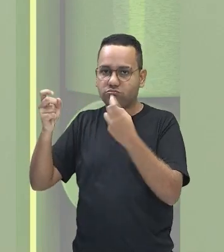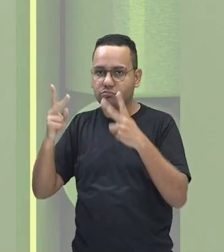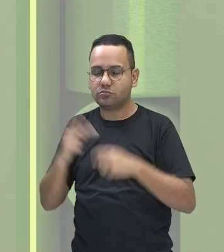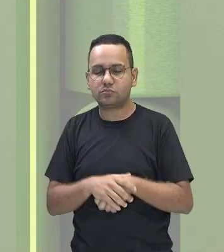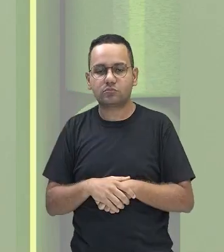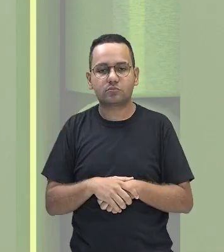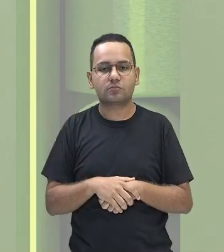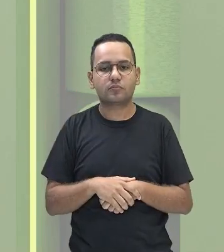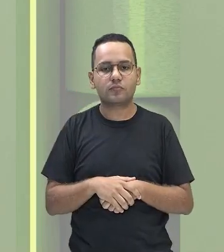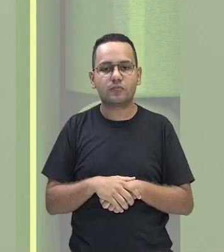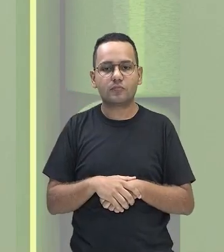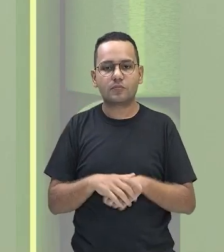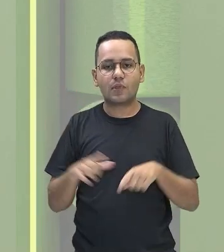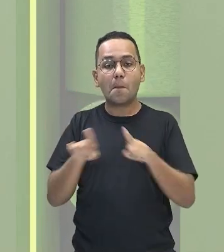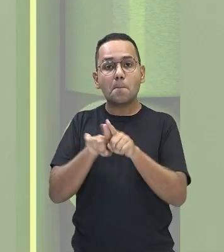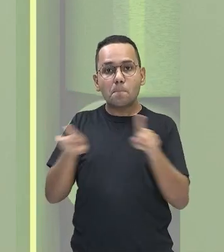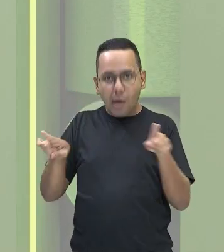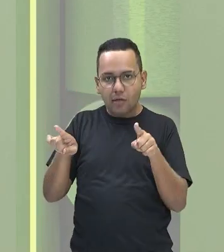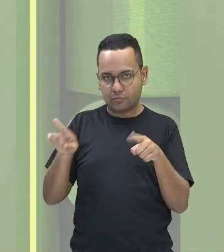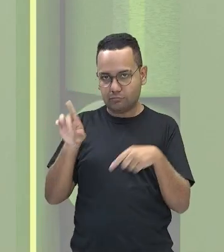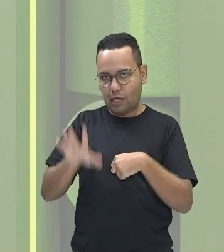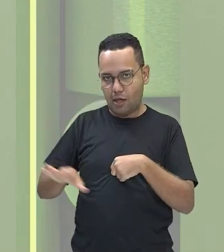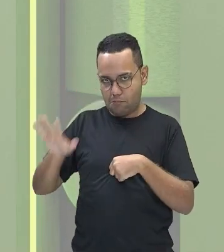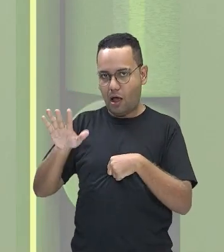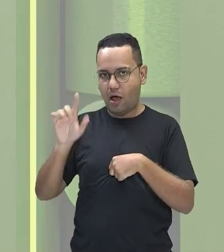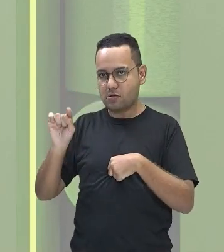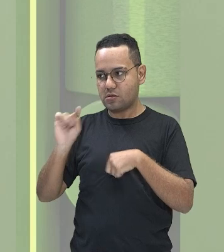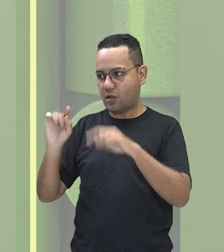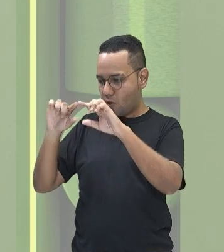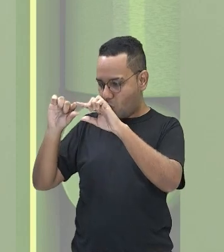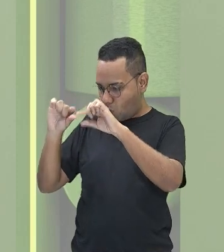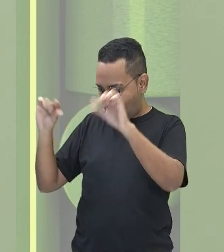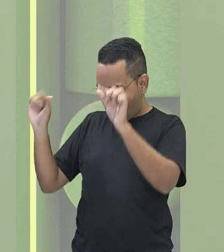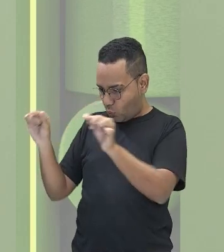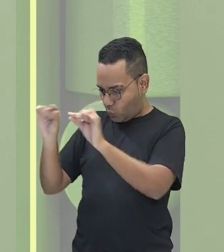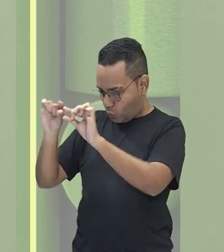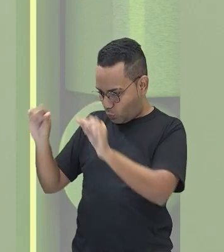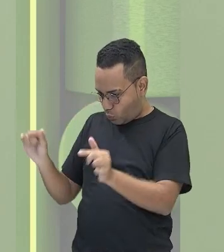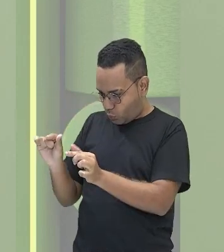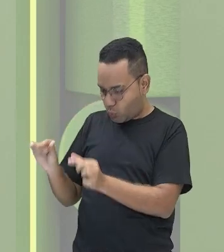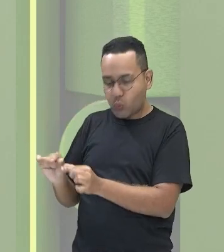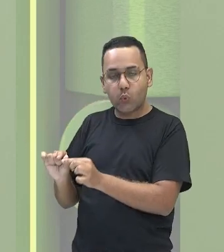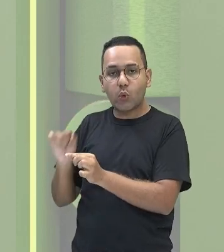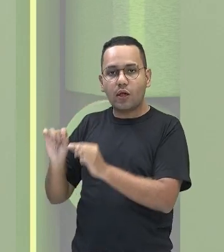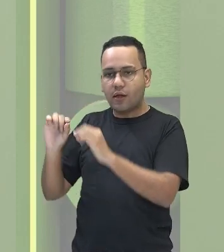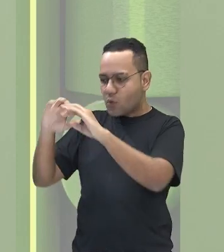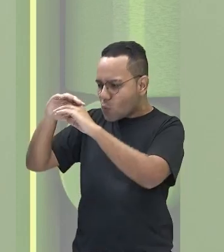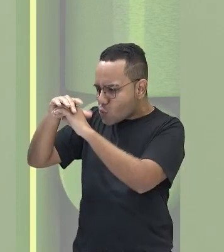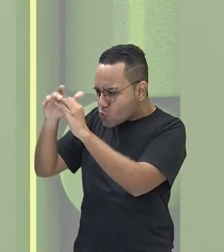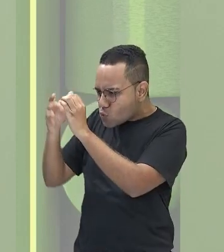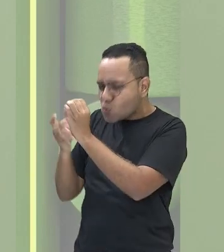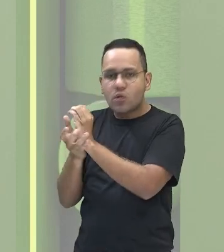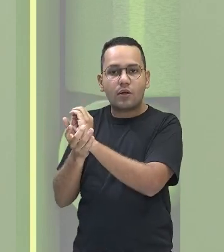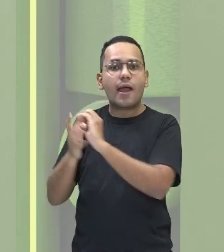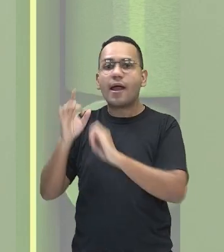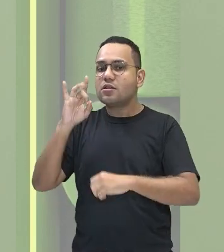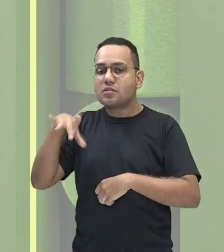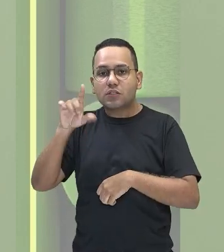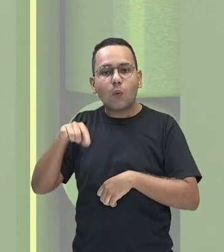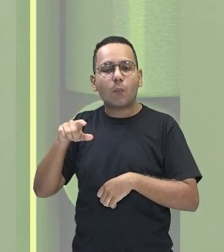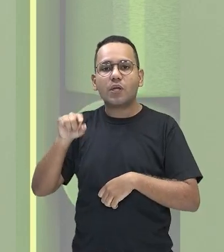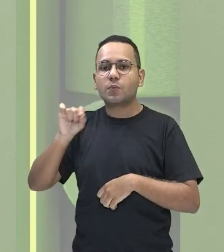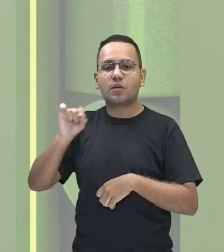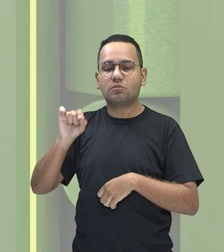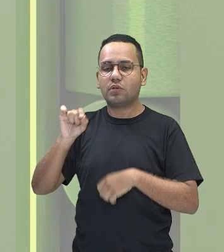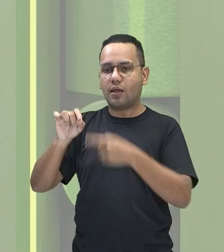ele permite a impermeabilização, ela só sai dali pela uretra para fora do nosso corpo. Não vai voltar de